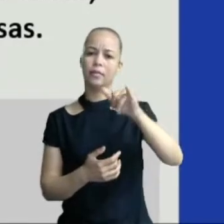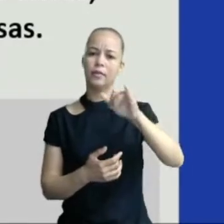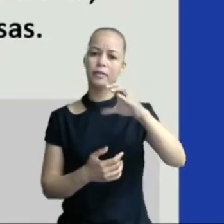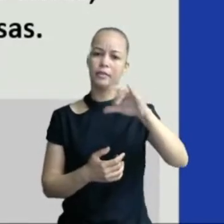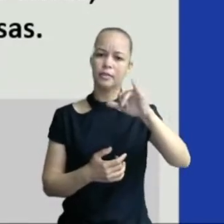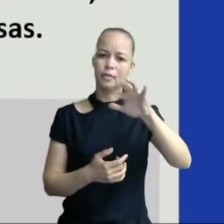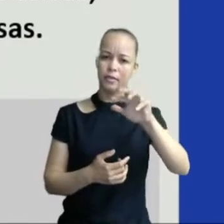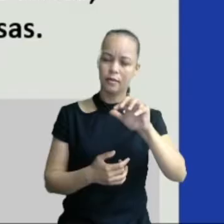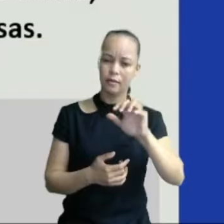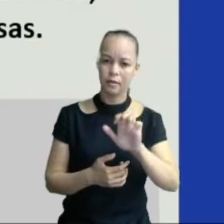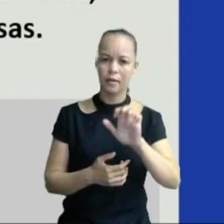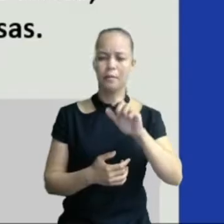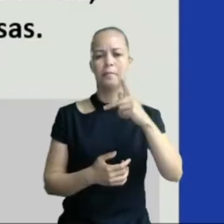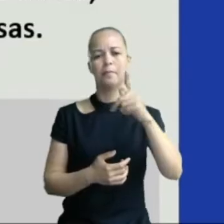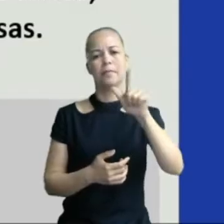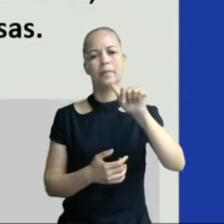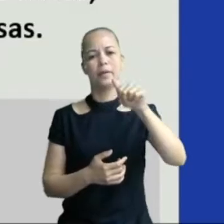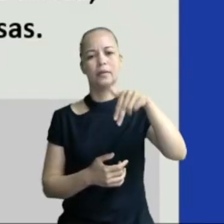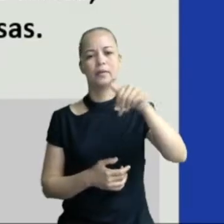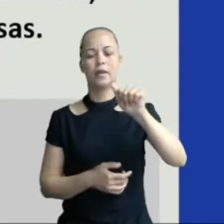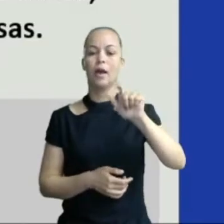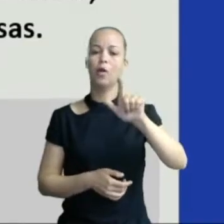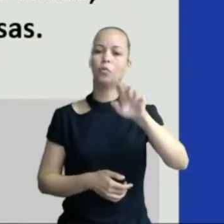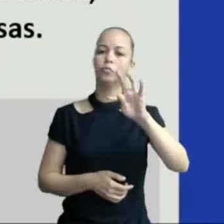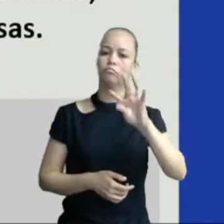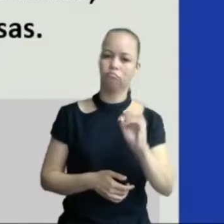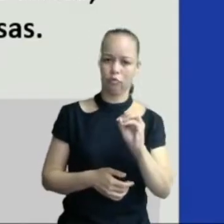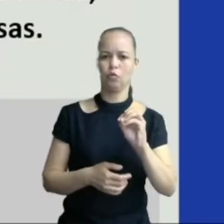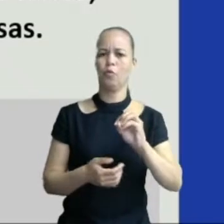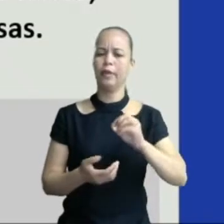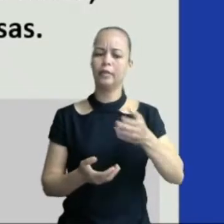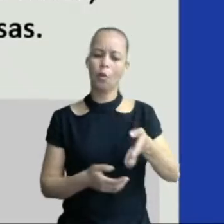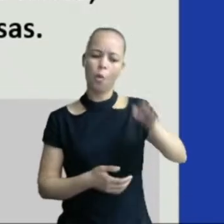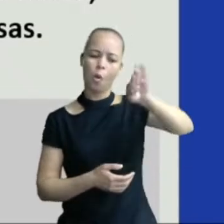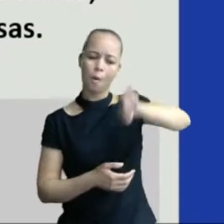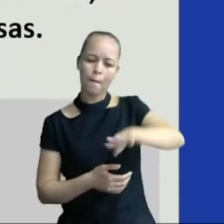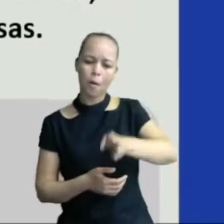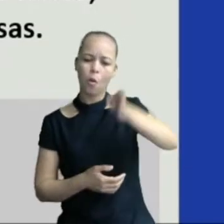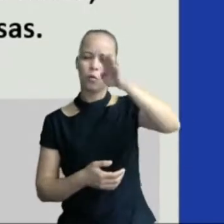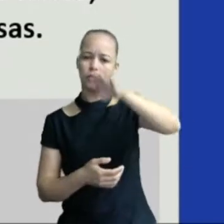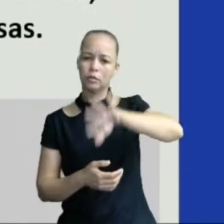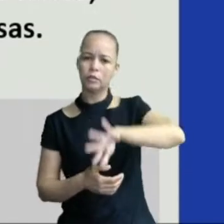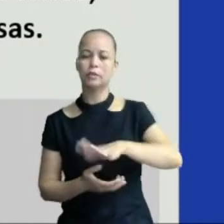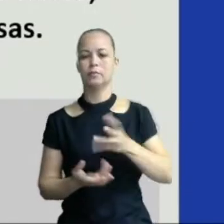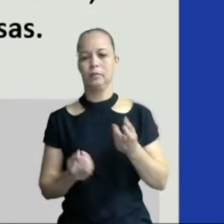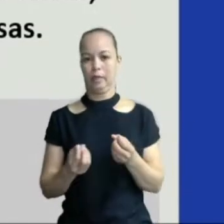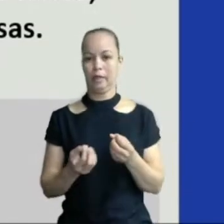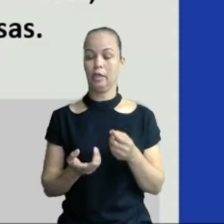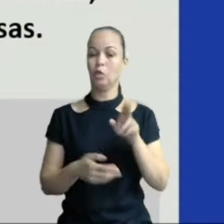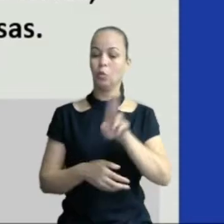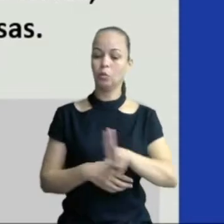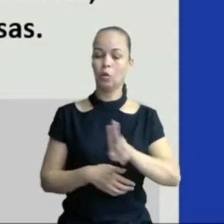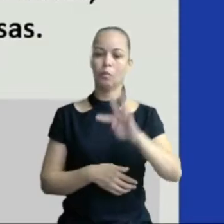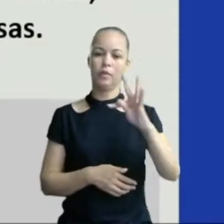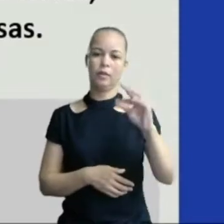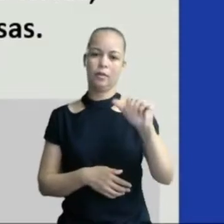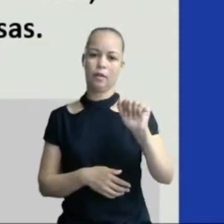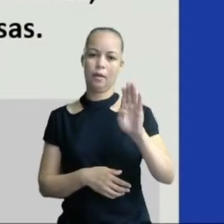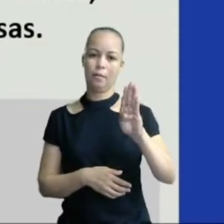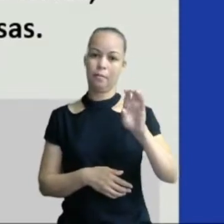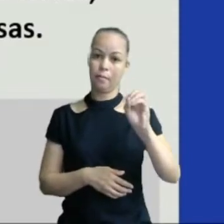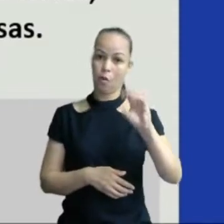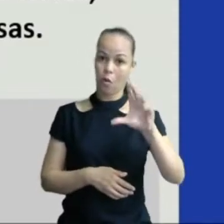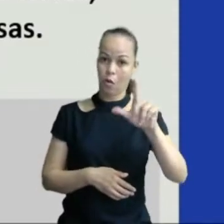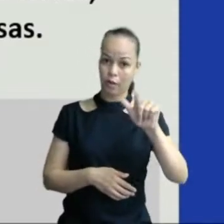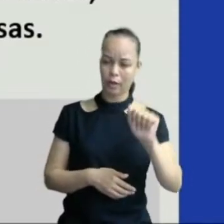local montanhoso, mais elevado. E tabocas, tá aqui, ó, a explicação para vocês.